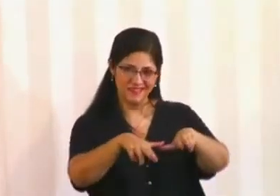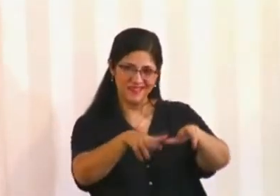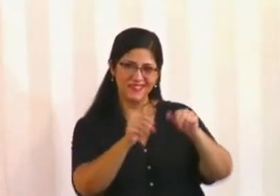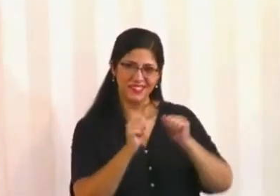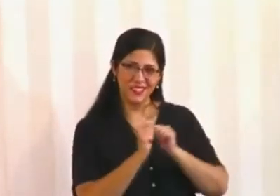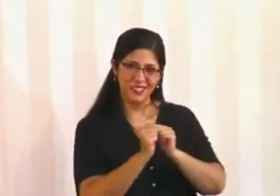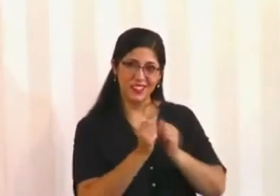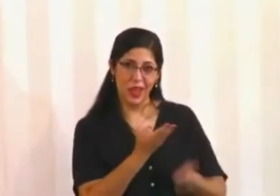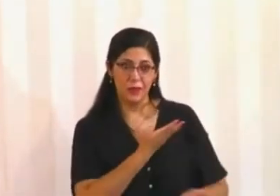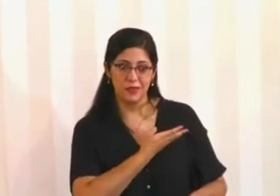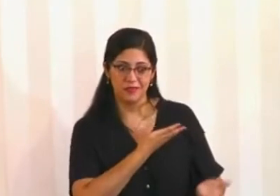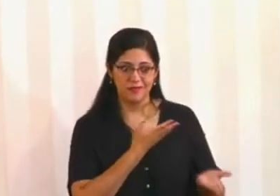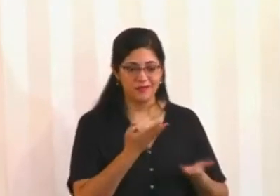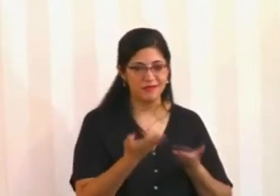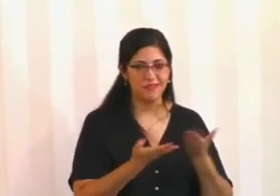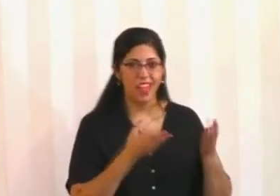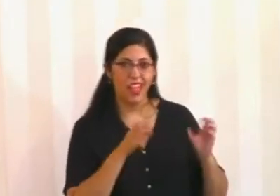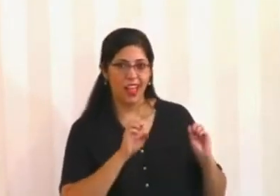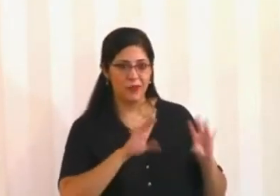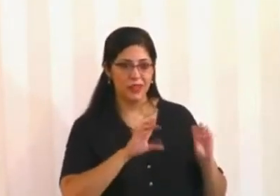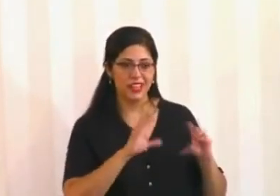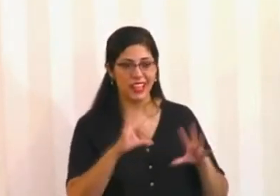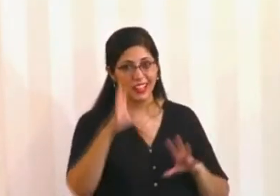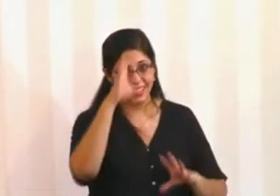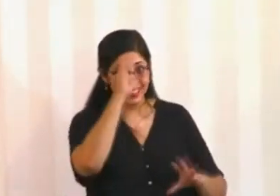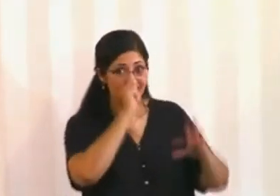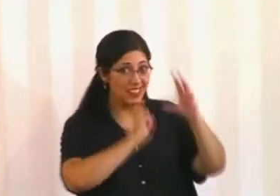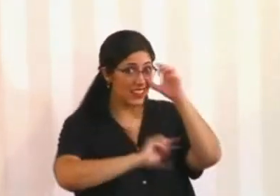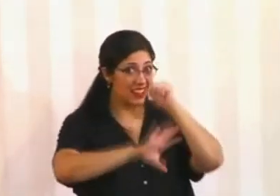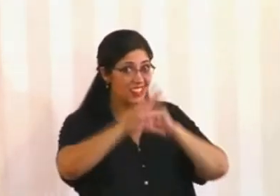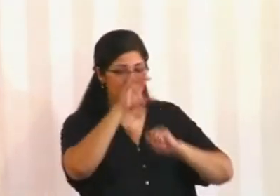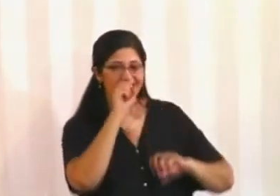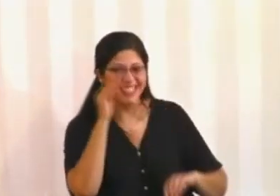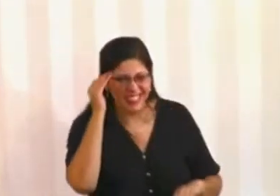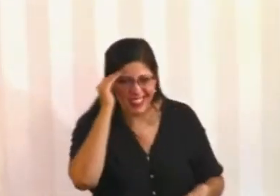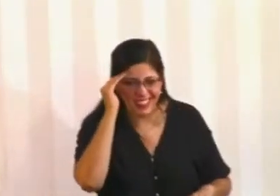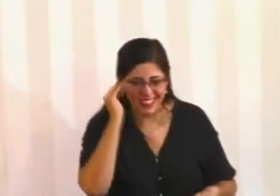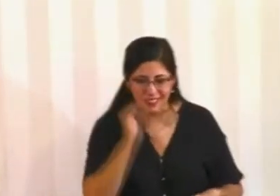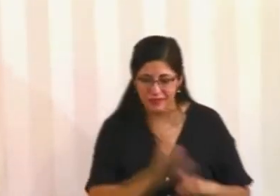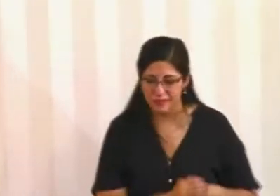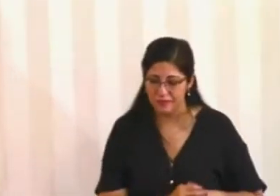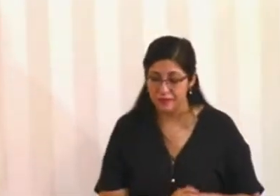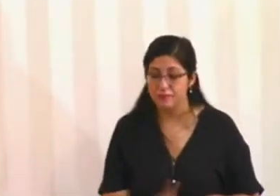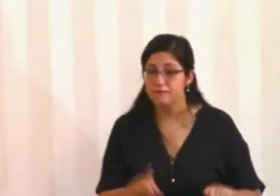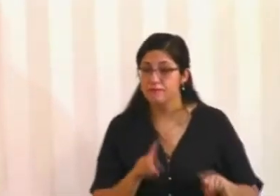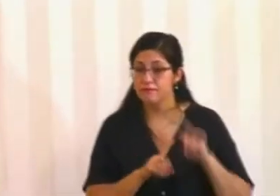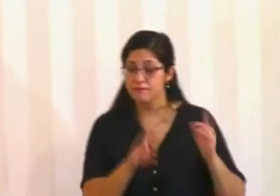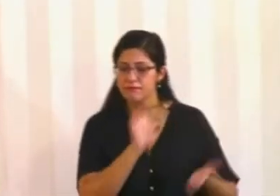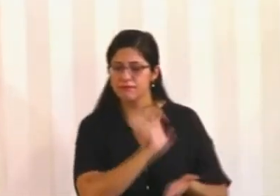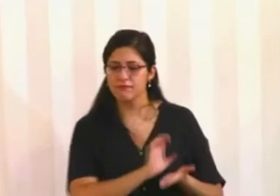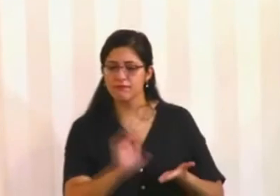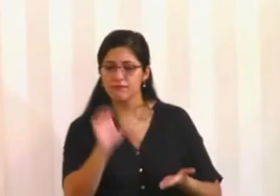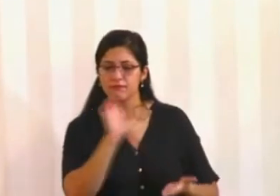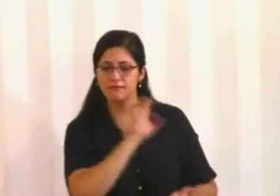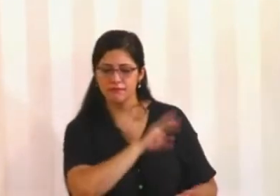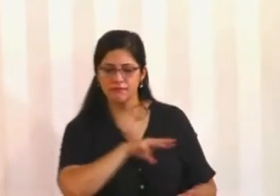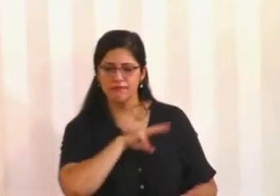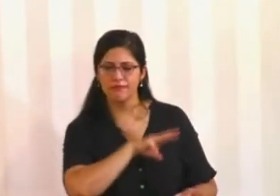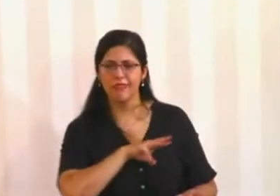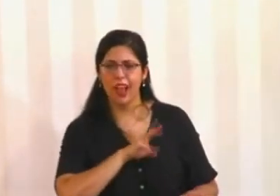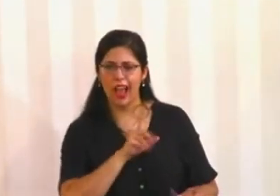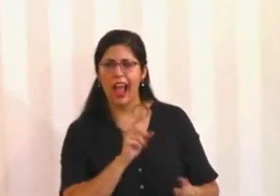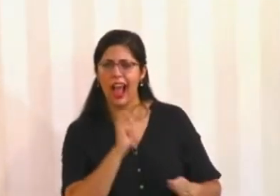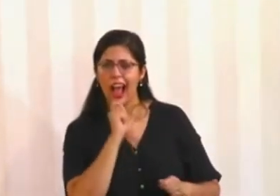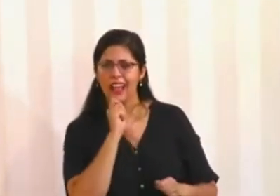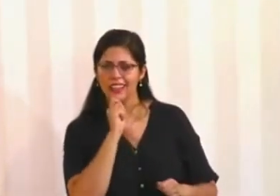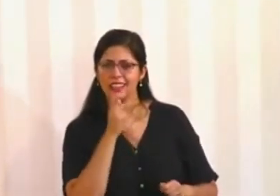Mas o texto diz que Deus tinha um propósito ainda na vida de Elias, o profeta do Senhor. Como